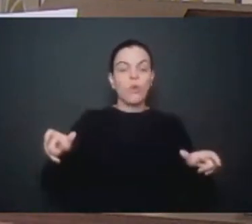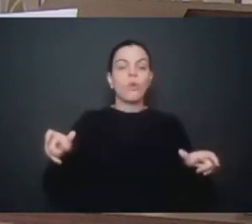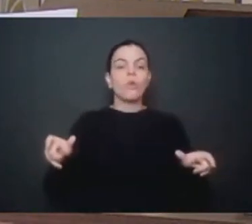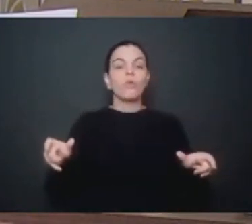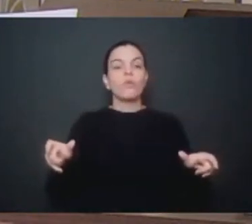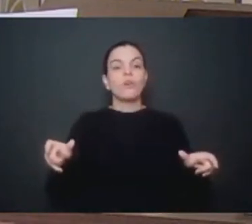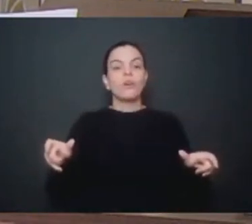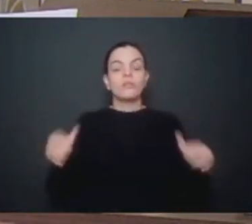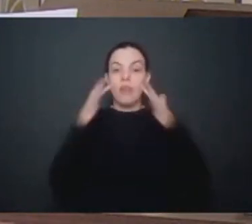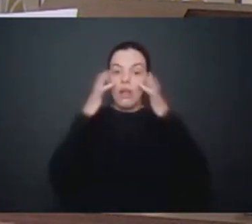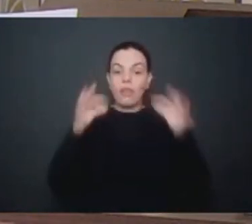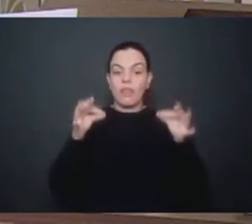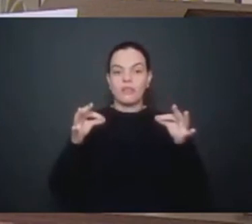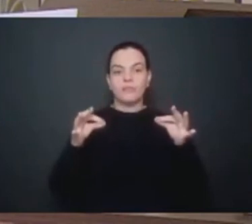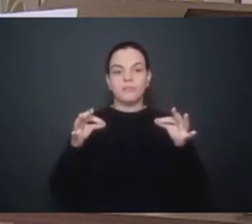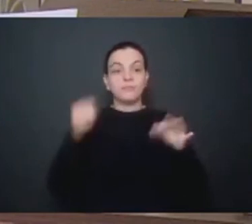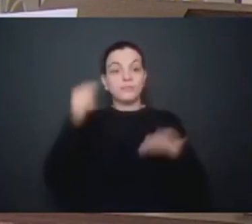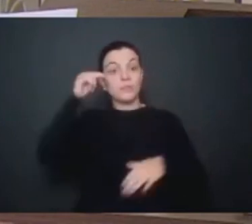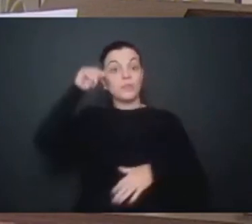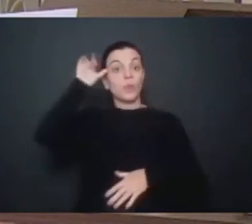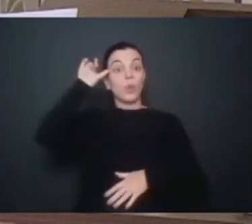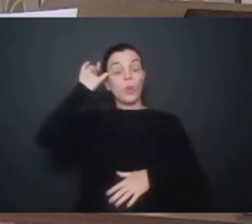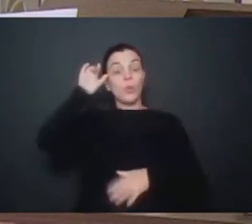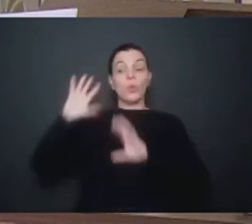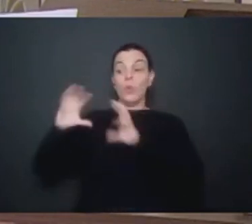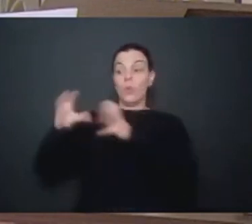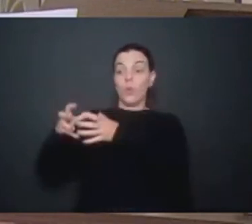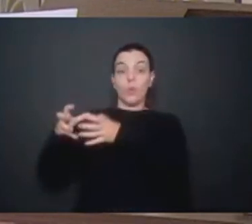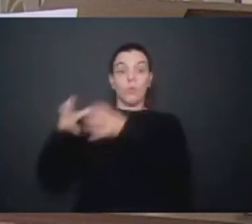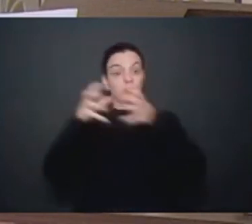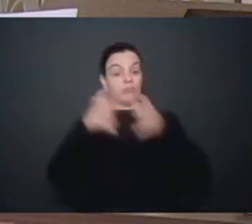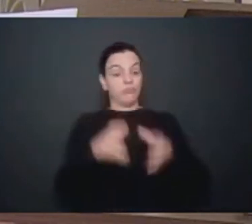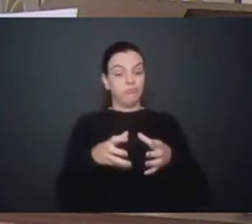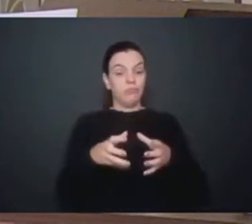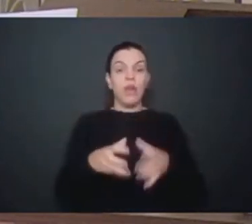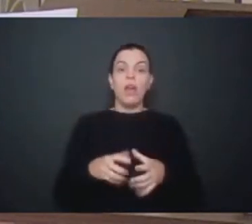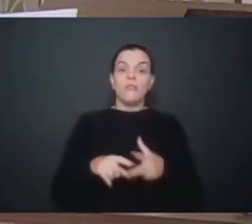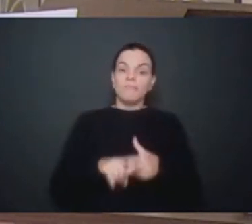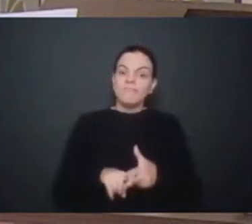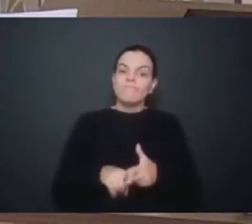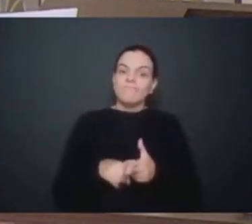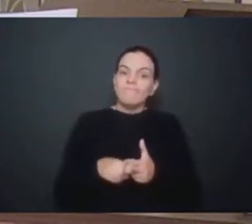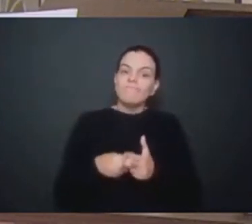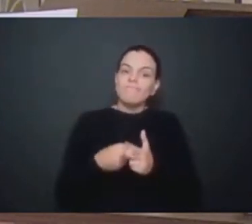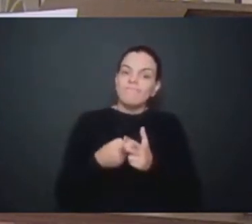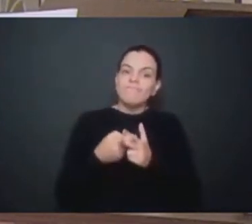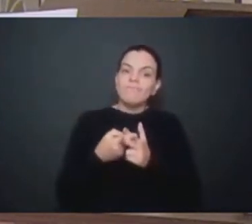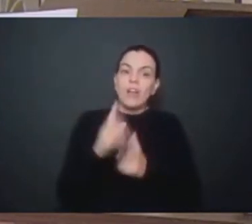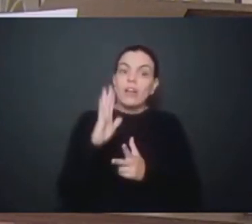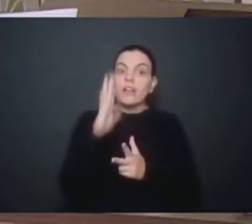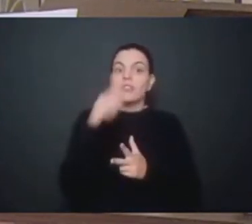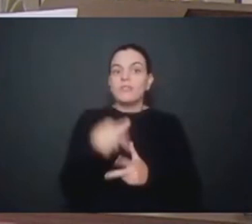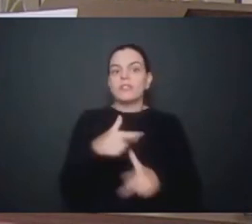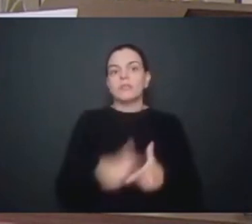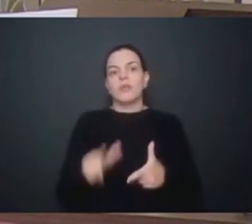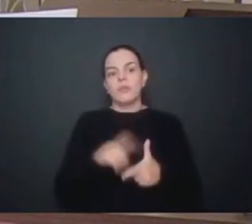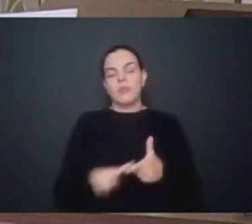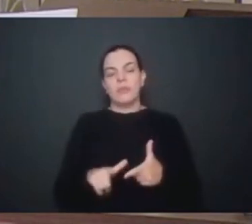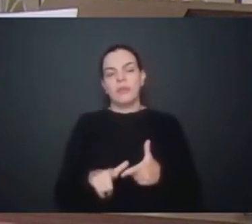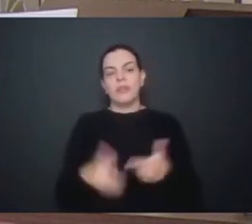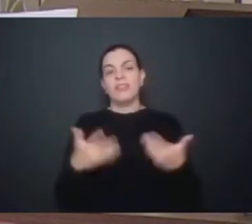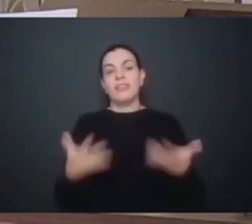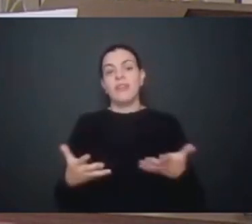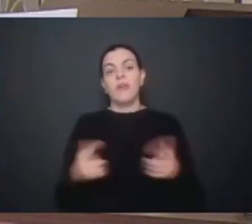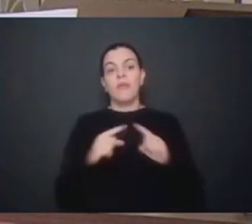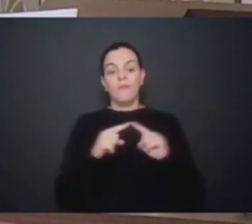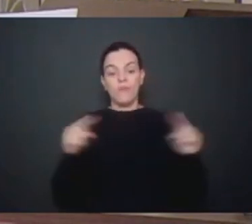esse problema. Conta essa história, esse caos, porque relatar a importância, né, do servidor público Eu